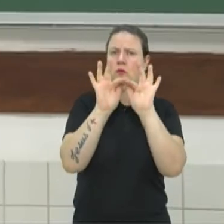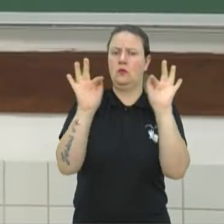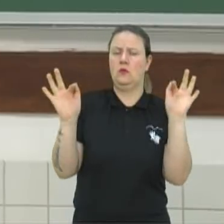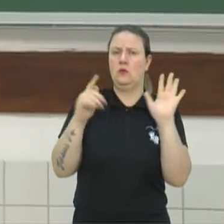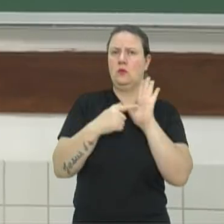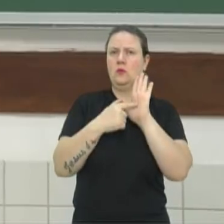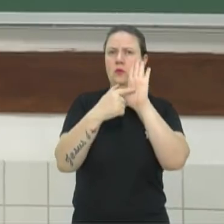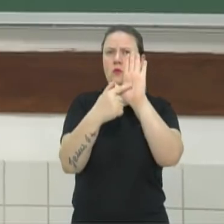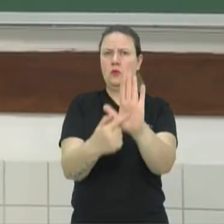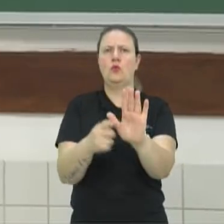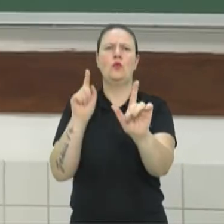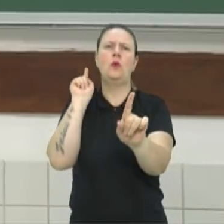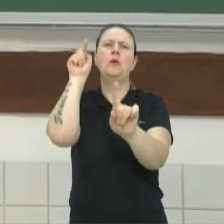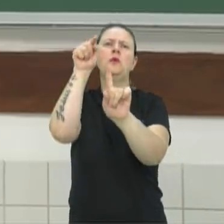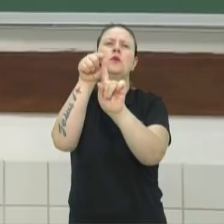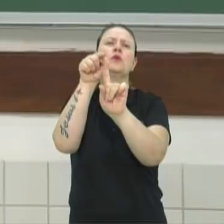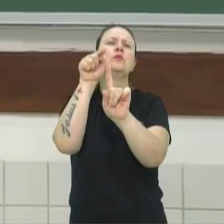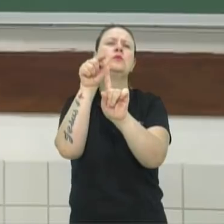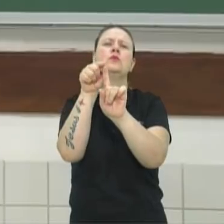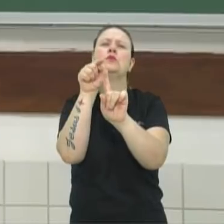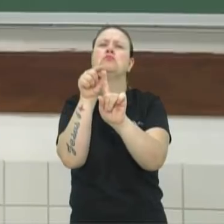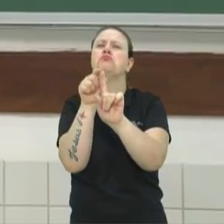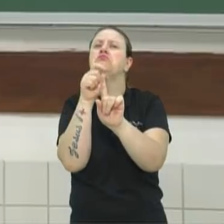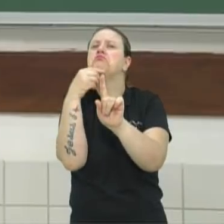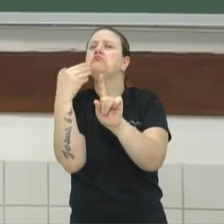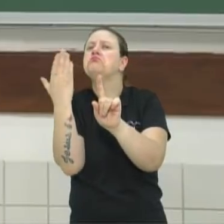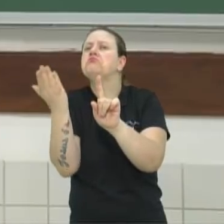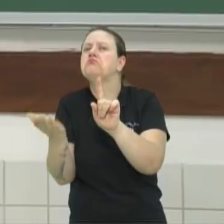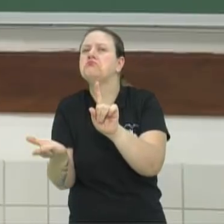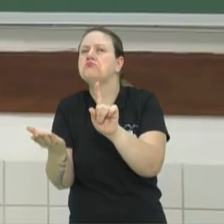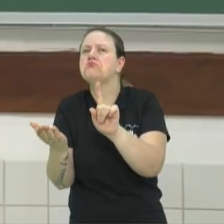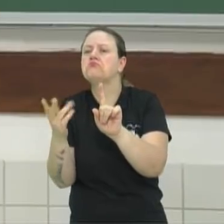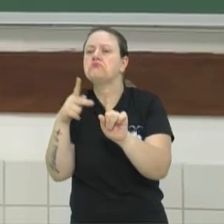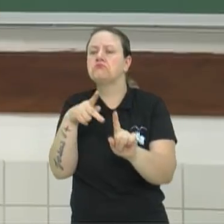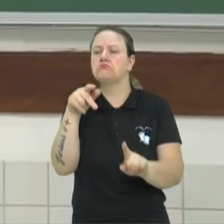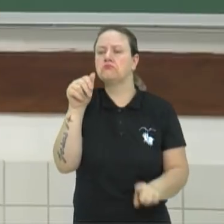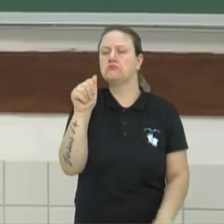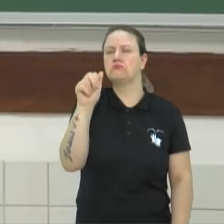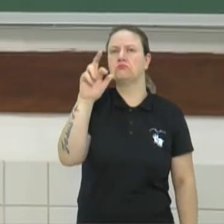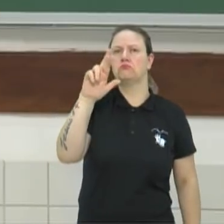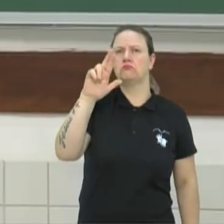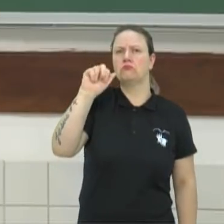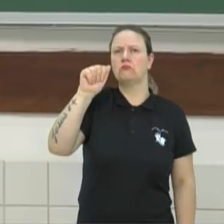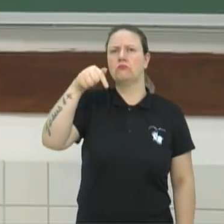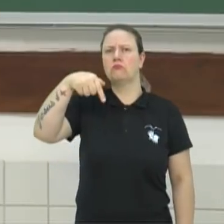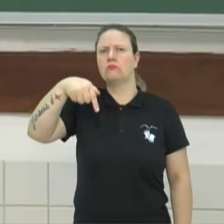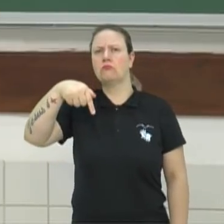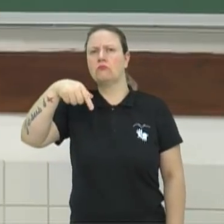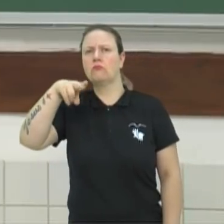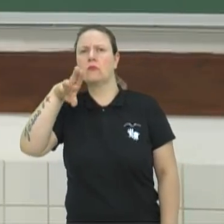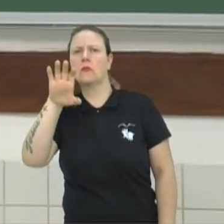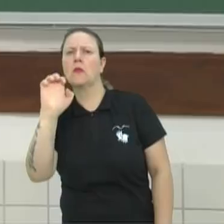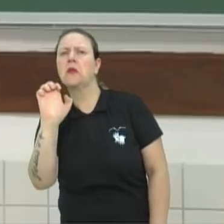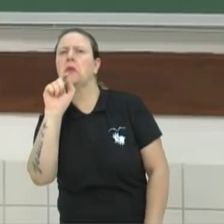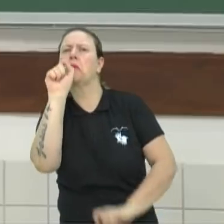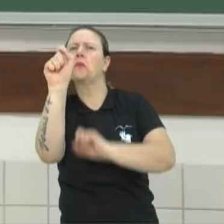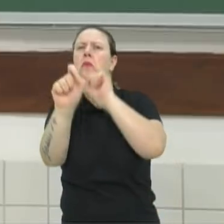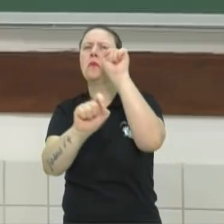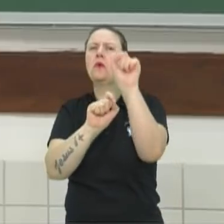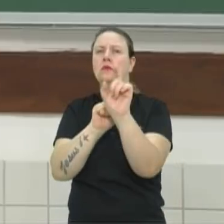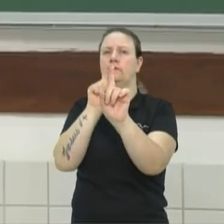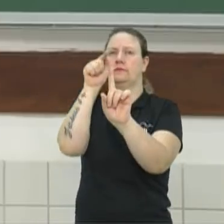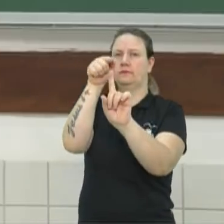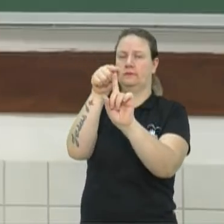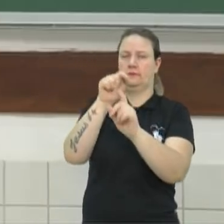indicam finalidade, a fim de que, para que, com o objetivo de.